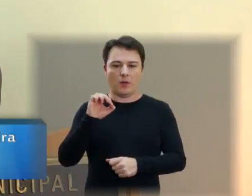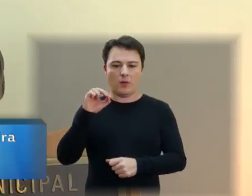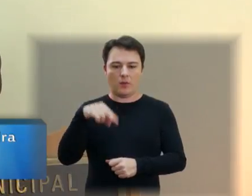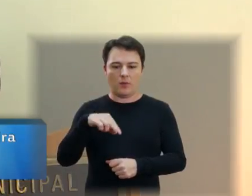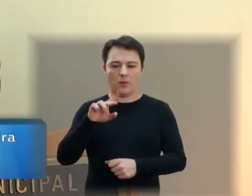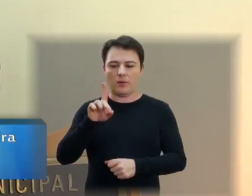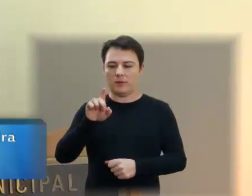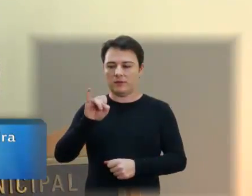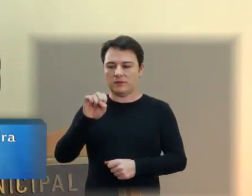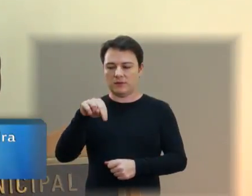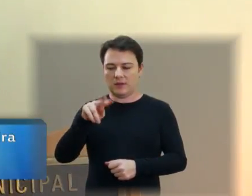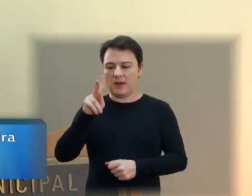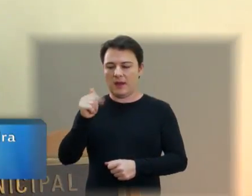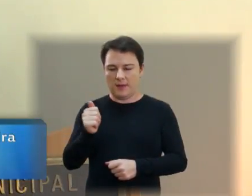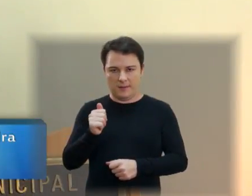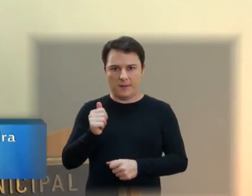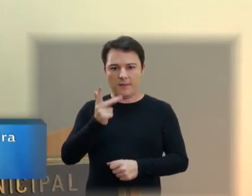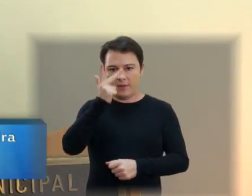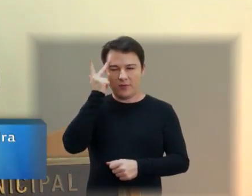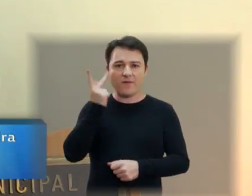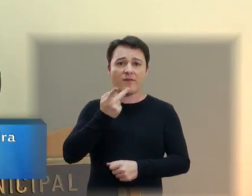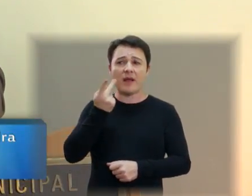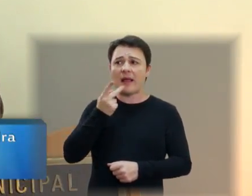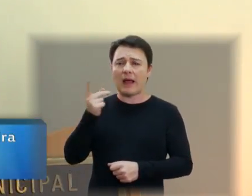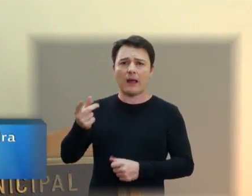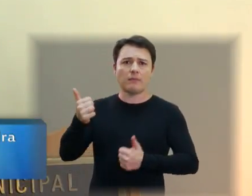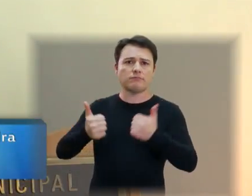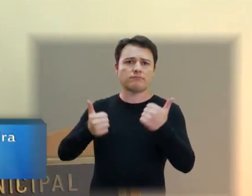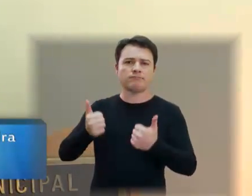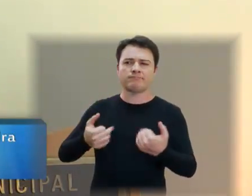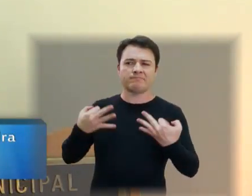Nicondinha, o que o pessoal falava que era muito bom de bola.